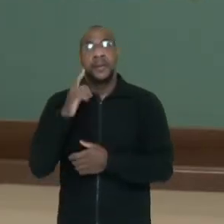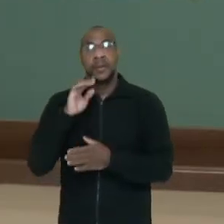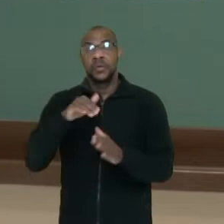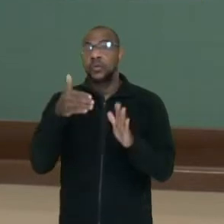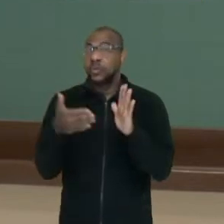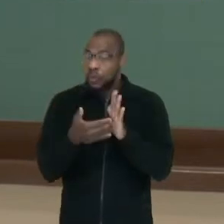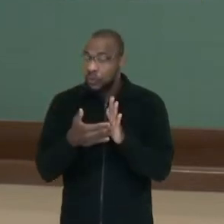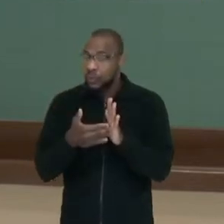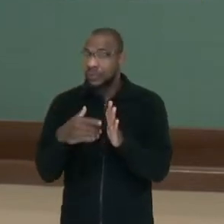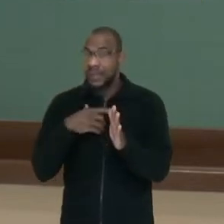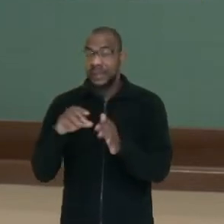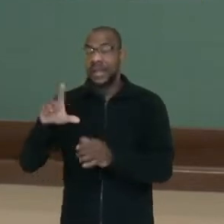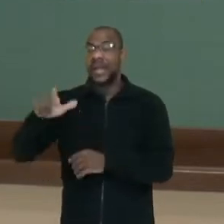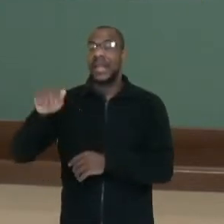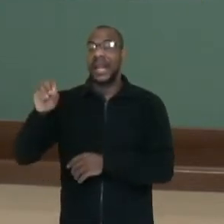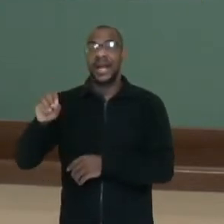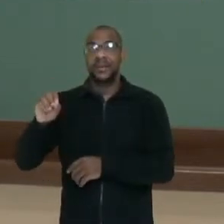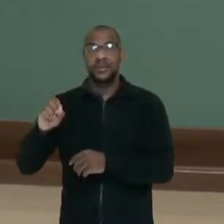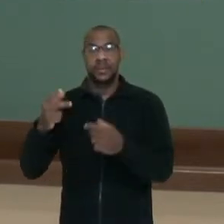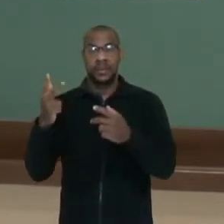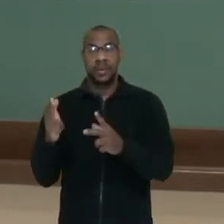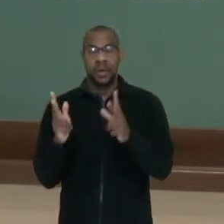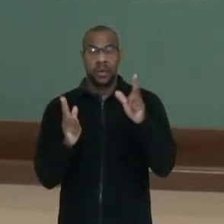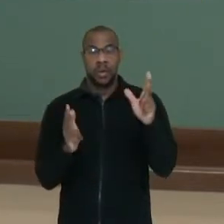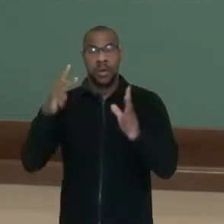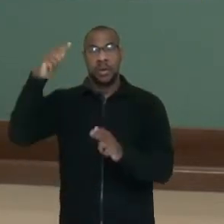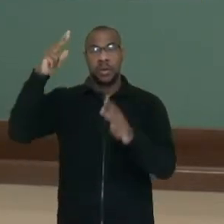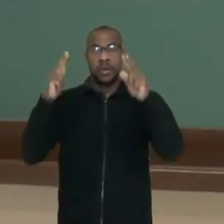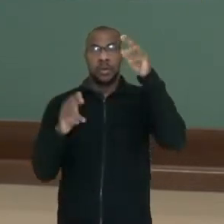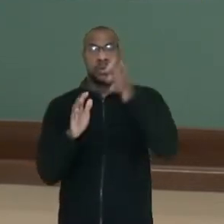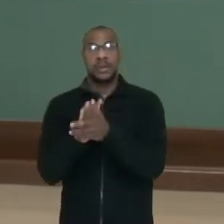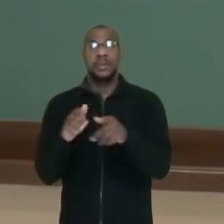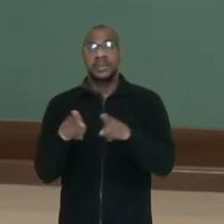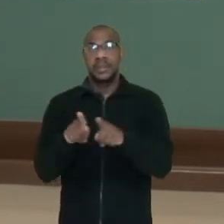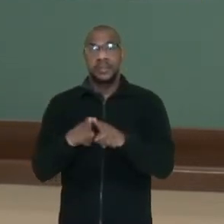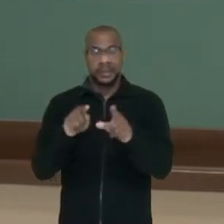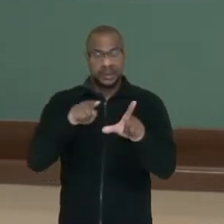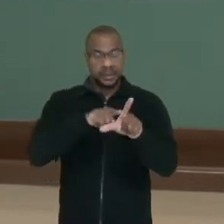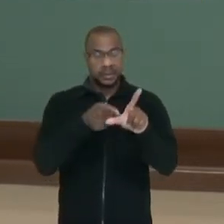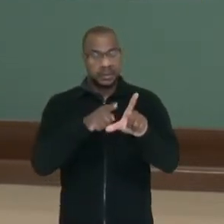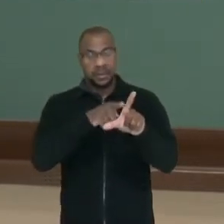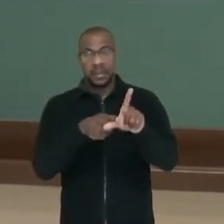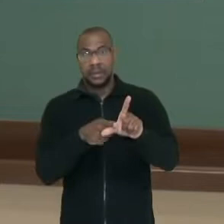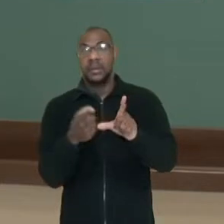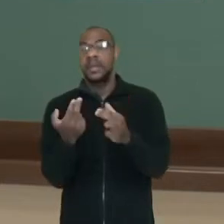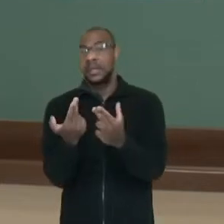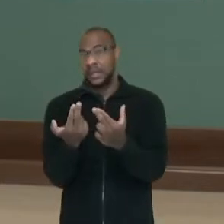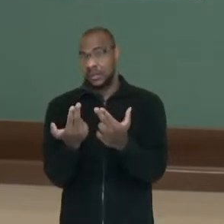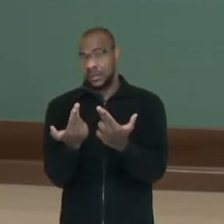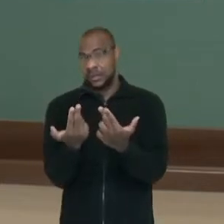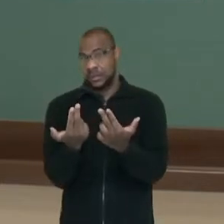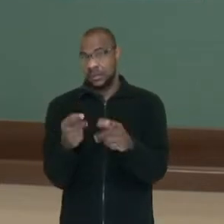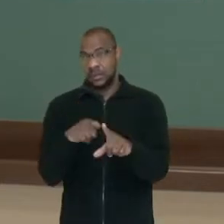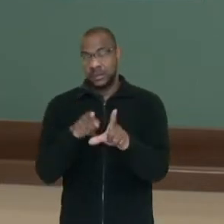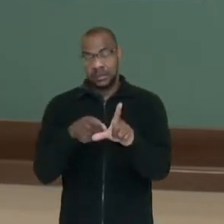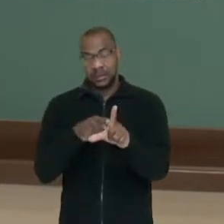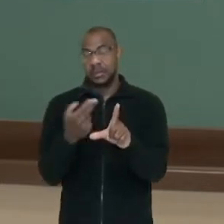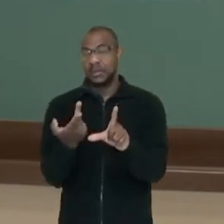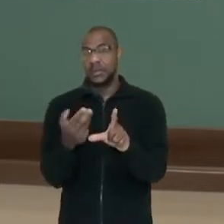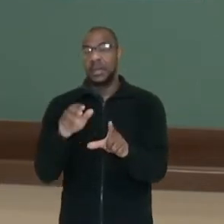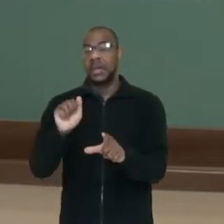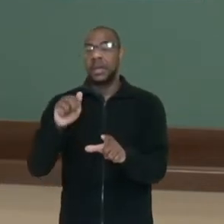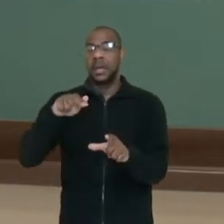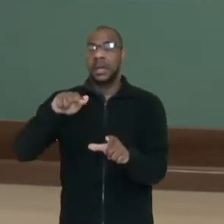todos possuem lados iguais e todos possuem ângulos iguais. Fechou? Então é perfeito quando aparece um